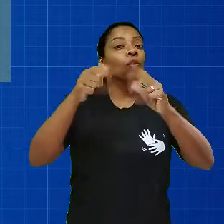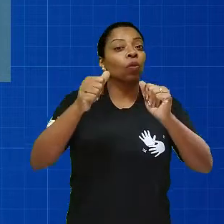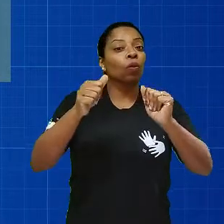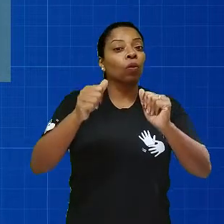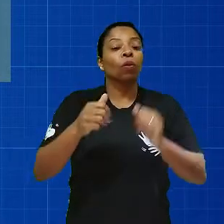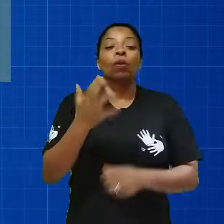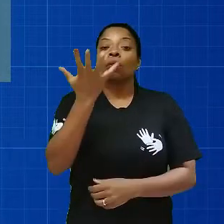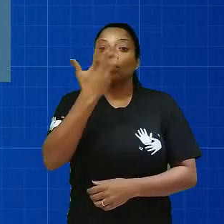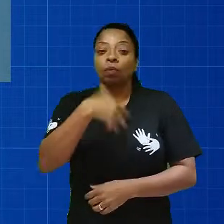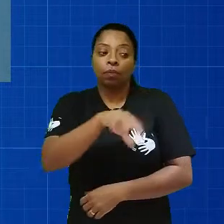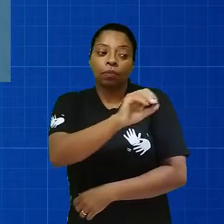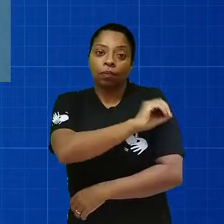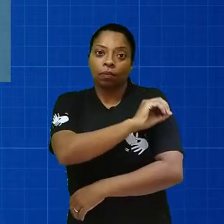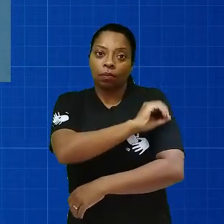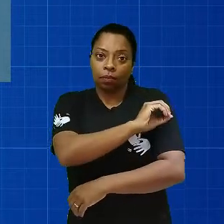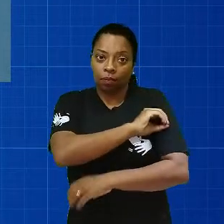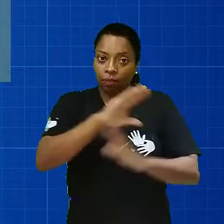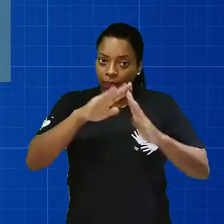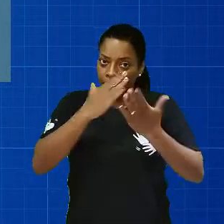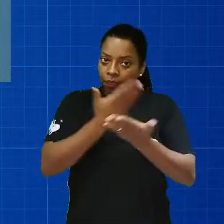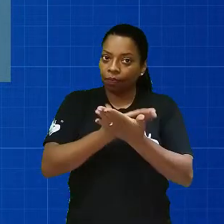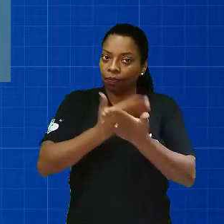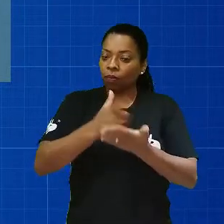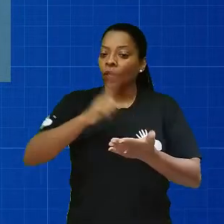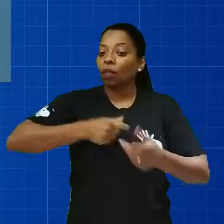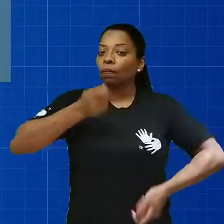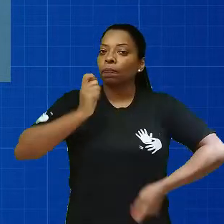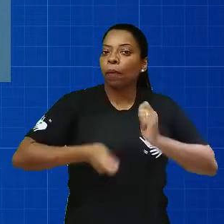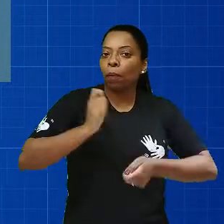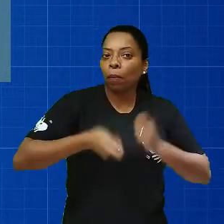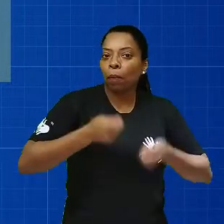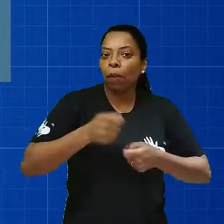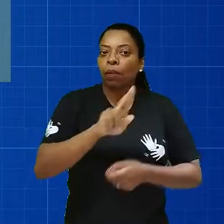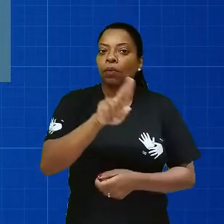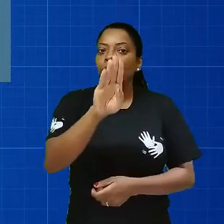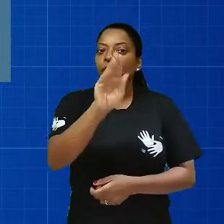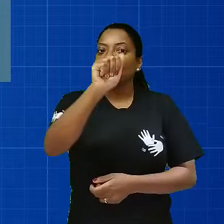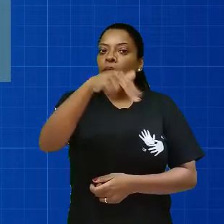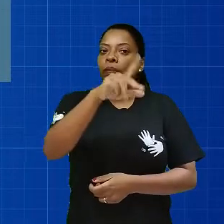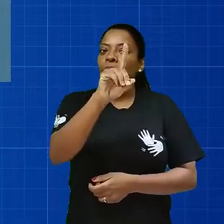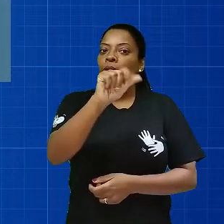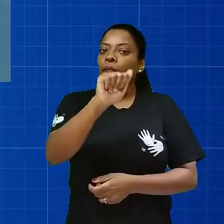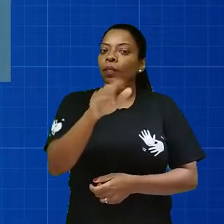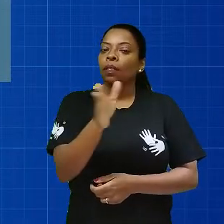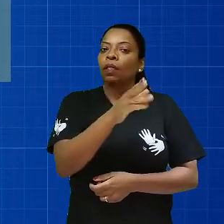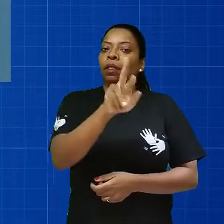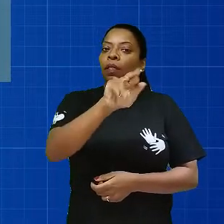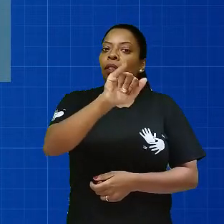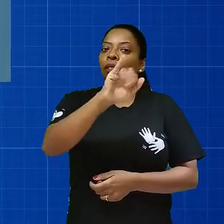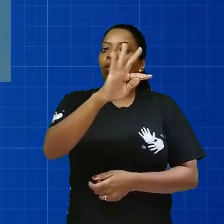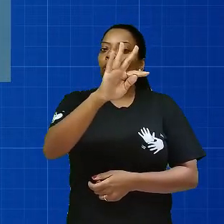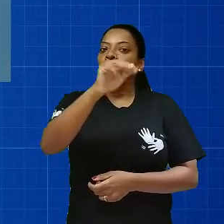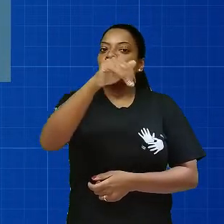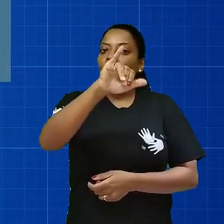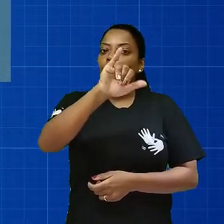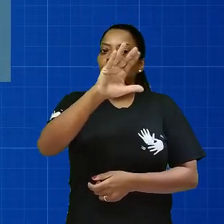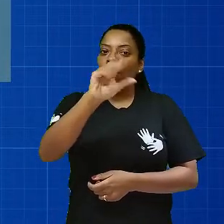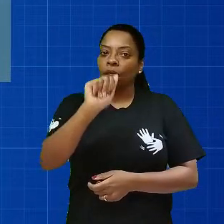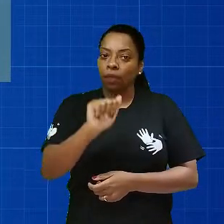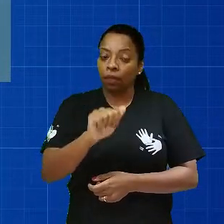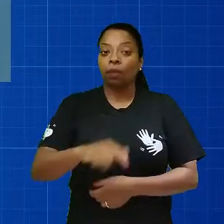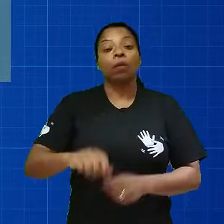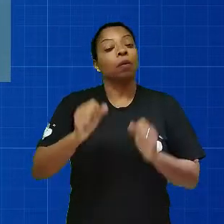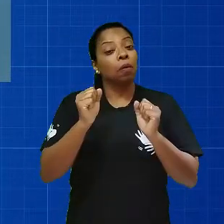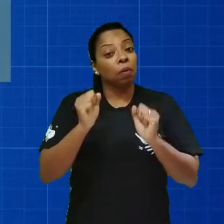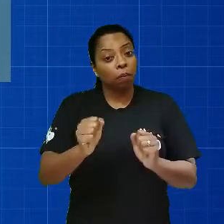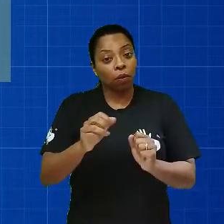educação infantil do município receberam uma banda rítmica. E a primeira ideia é pegar esses instrumentos e preparar um ambiente